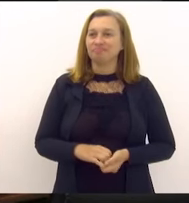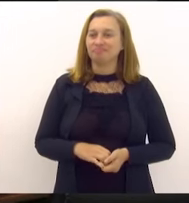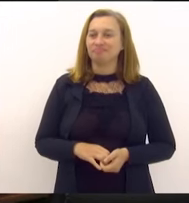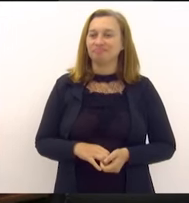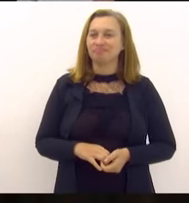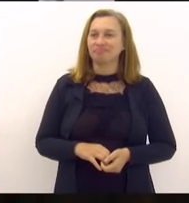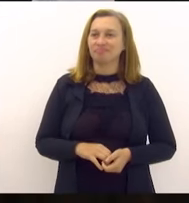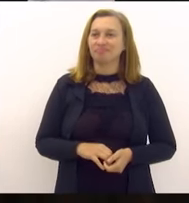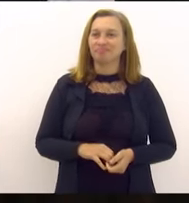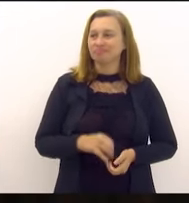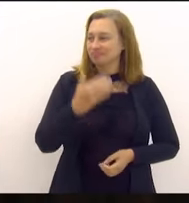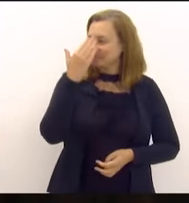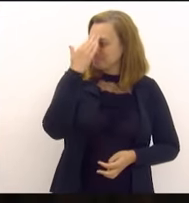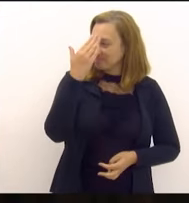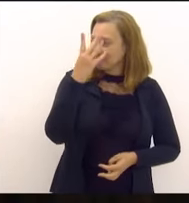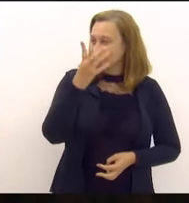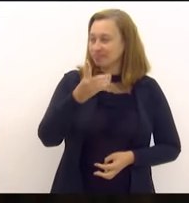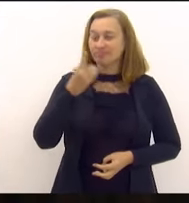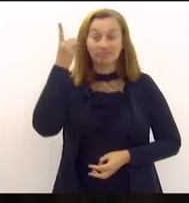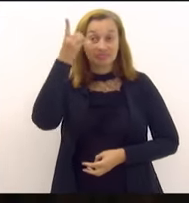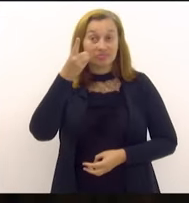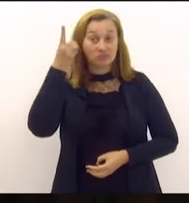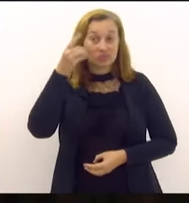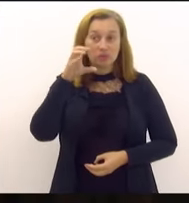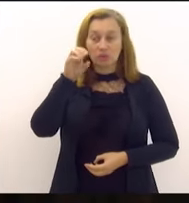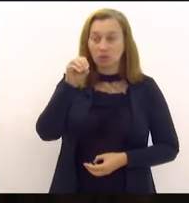Muito obrigado, deputado Ottoni.